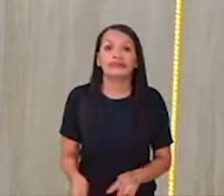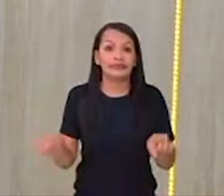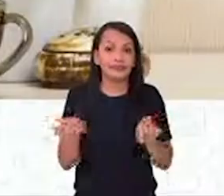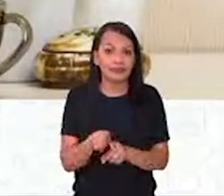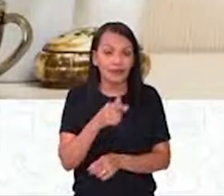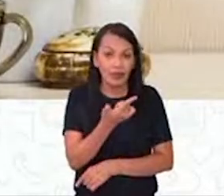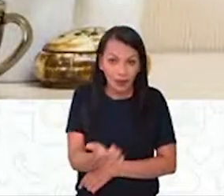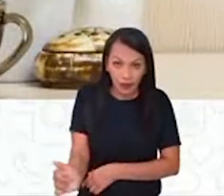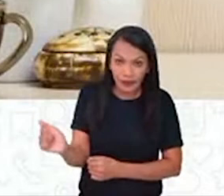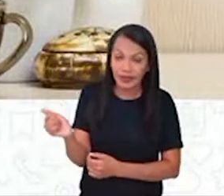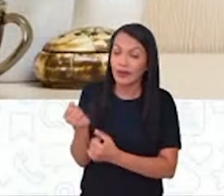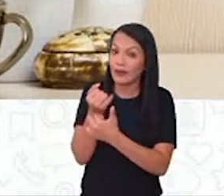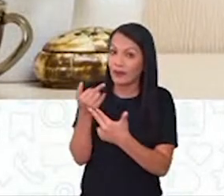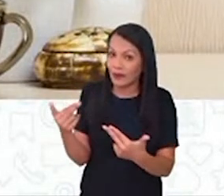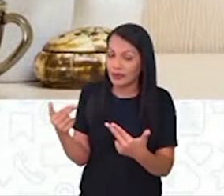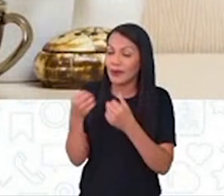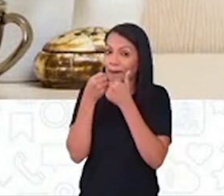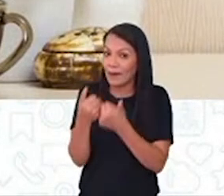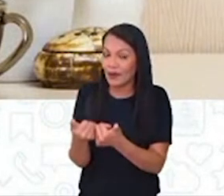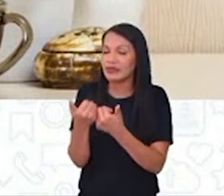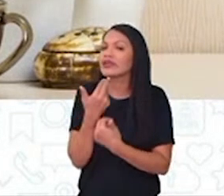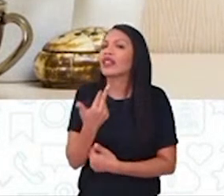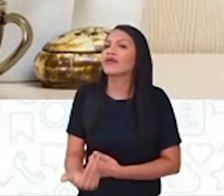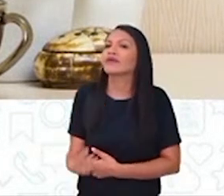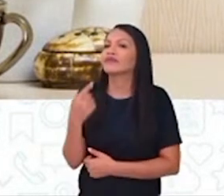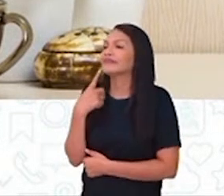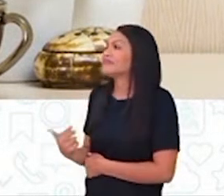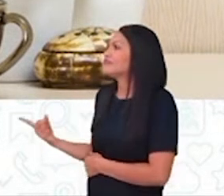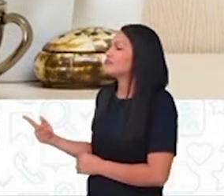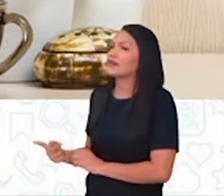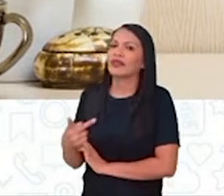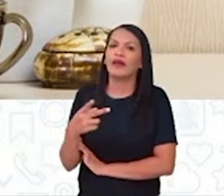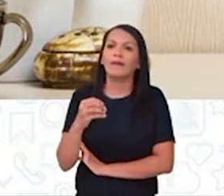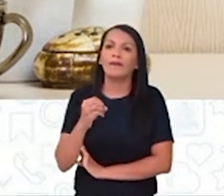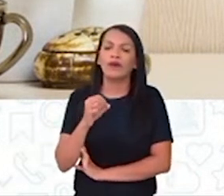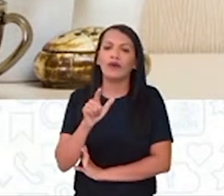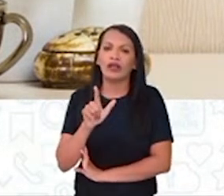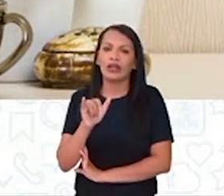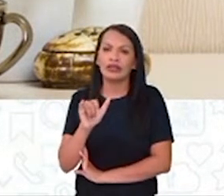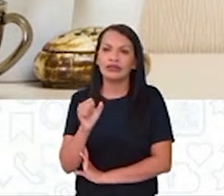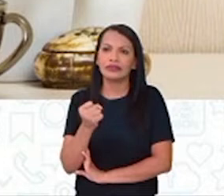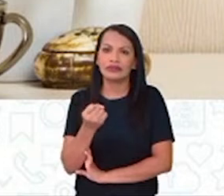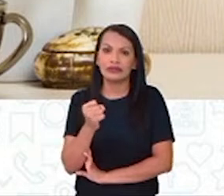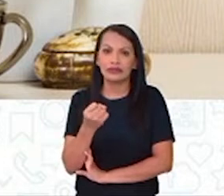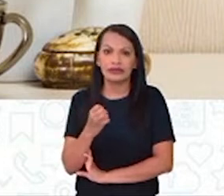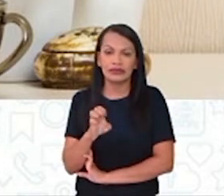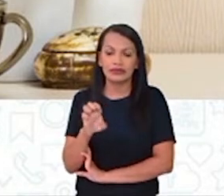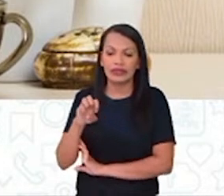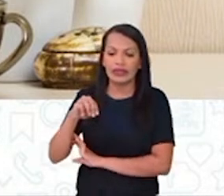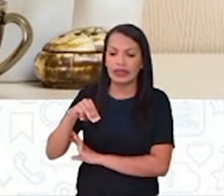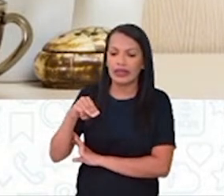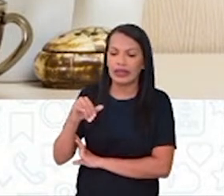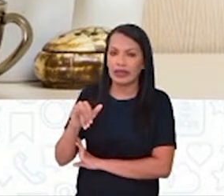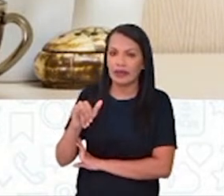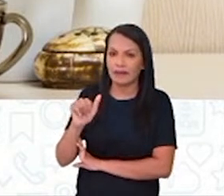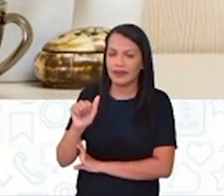Uma outra qualidade da língua que tem a ver com a semântica também é a polissemia, que é a possibilidade de sentidos variados que uma palavra